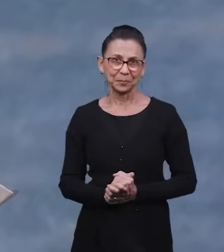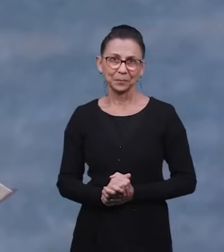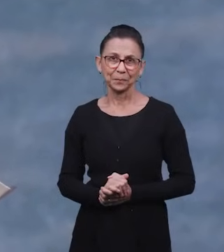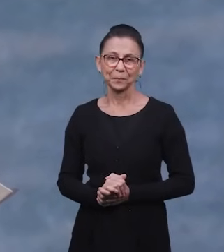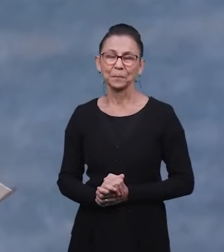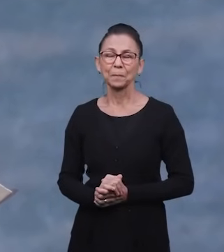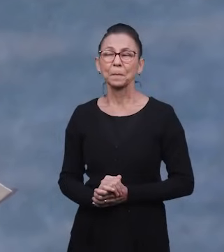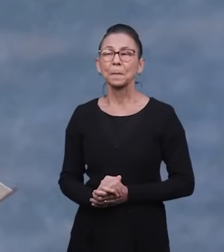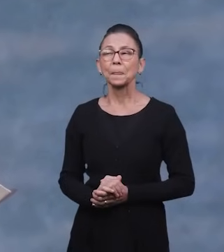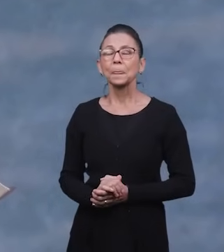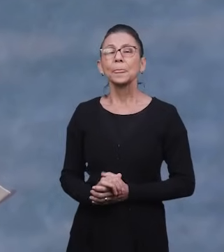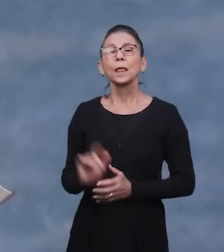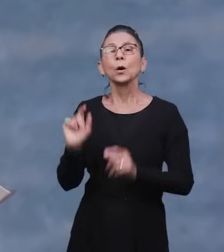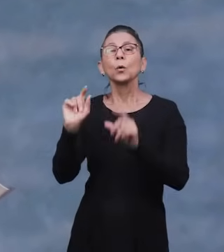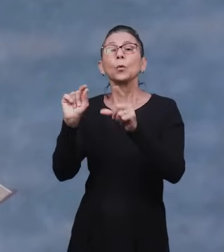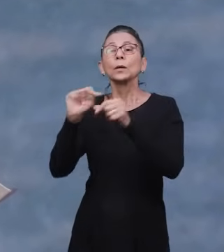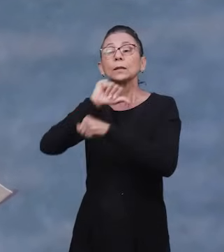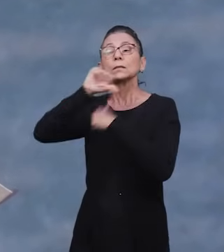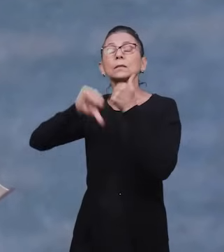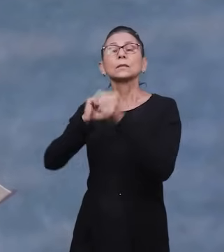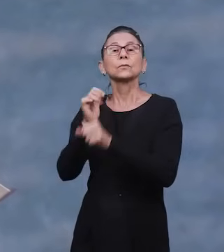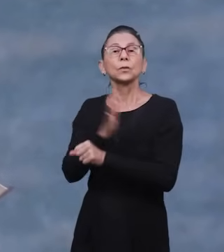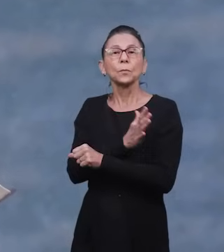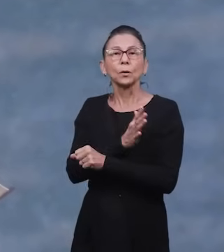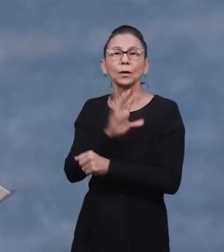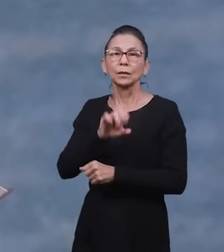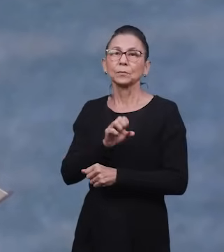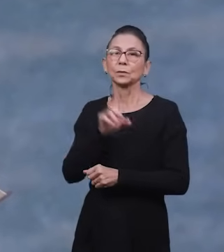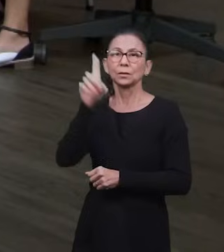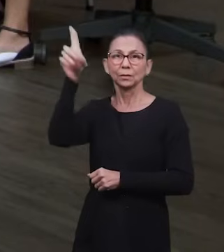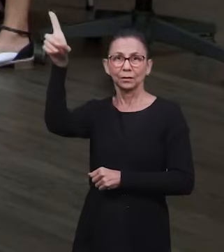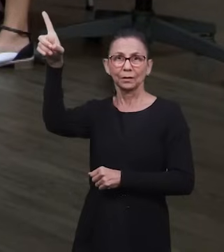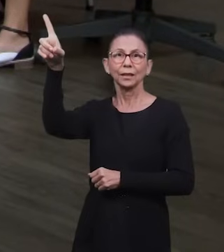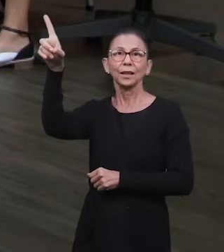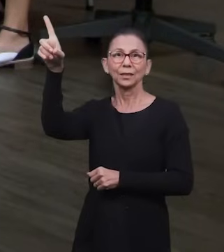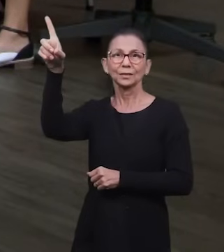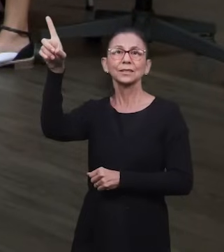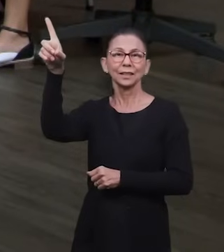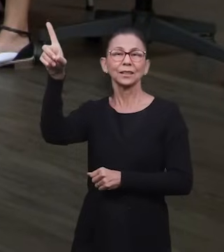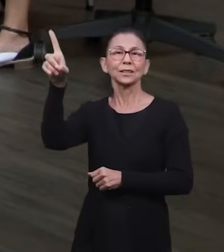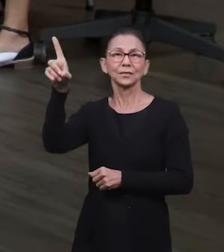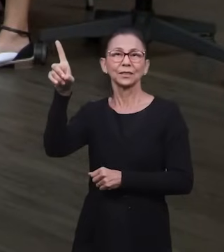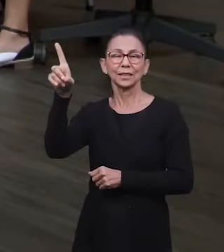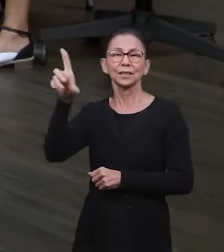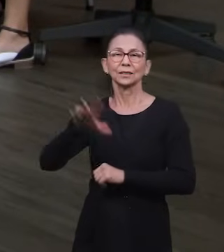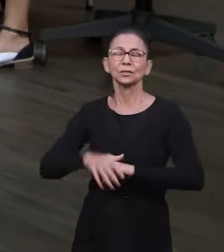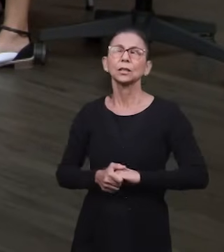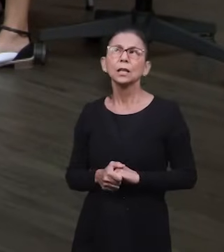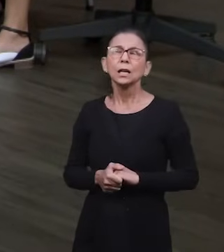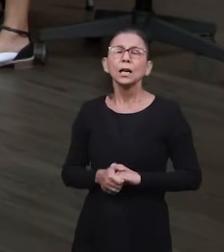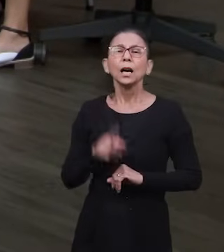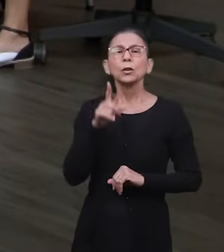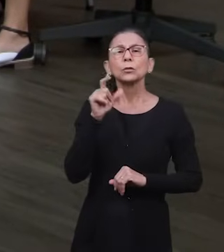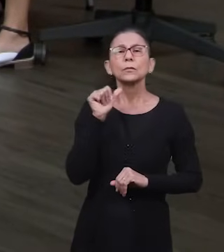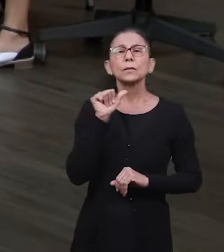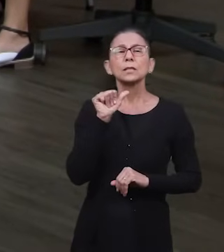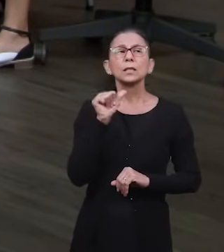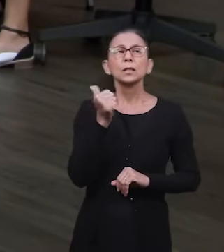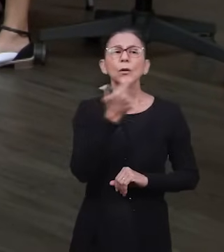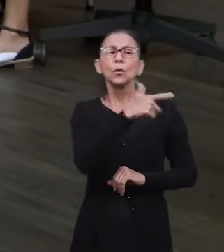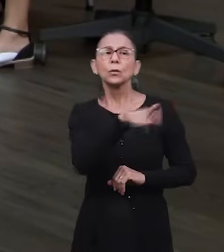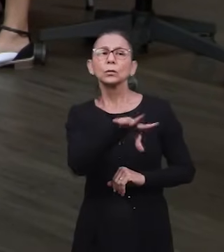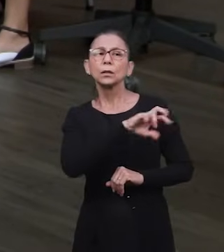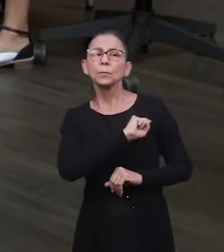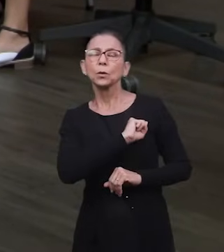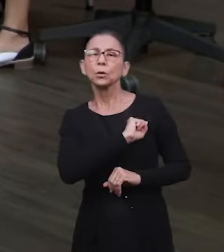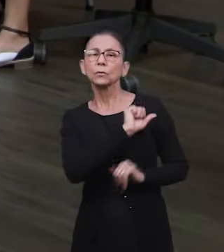que nos atraiu. Não é isso? Nele que nos transformou, nos fez nova criatura. Mas quando o homem troca esse amor por um outro amor, que outro amor foi